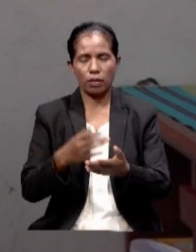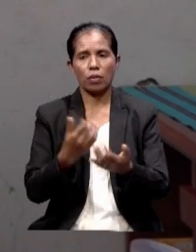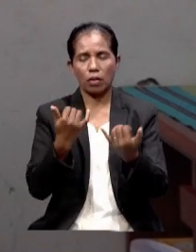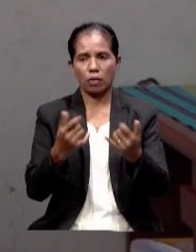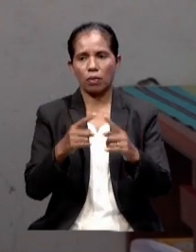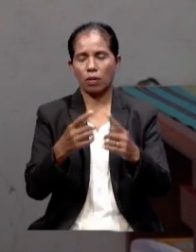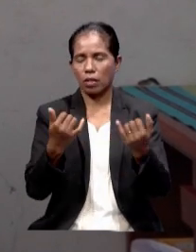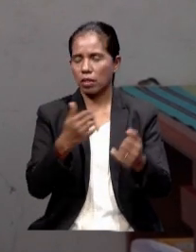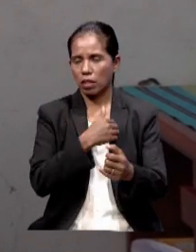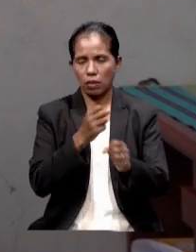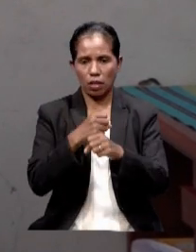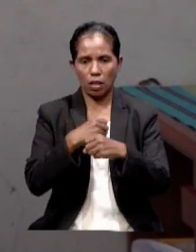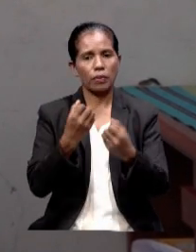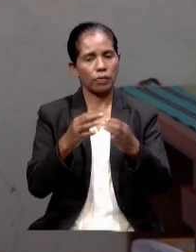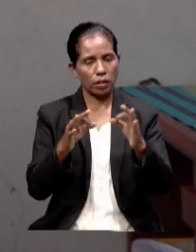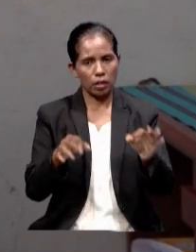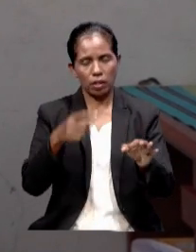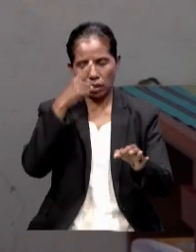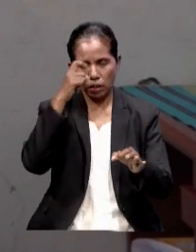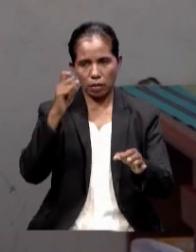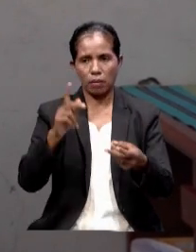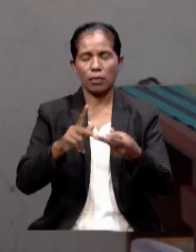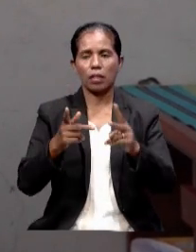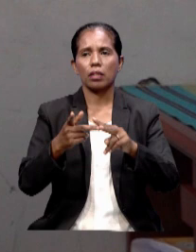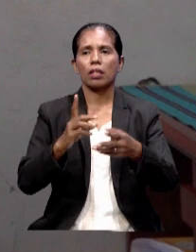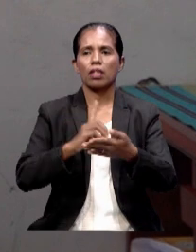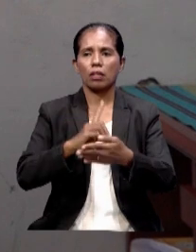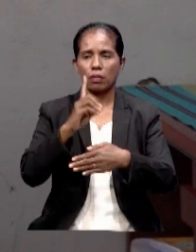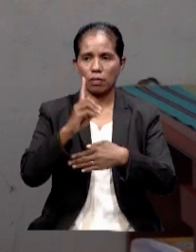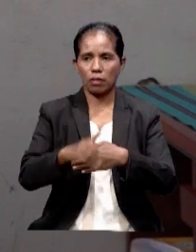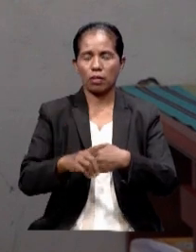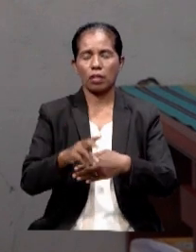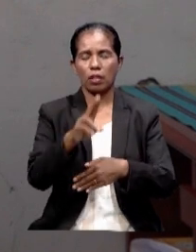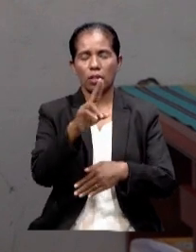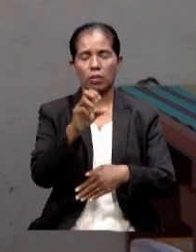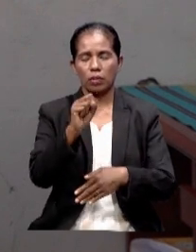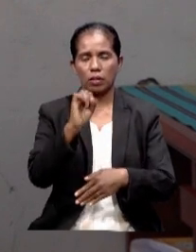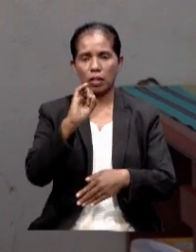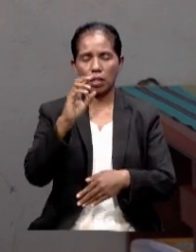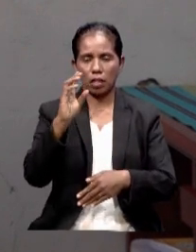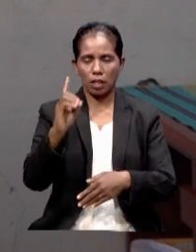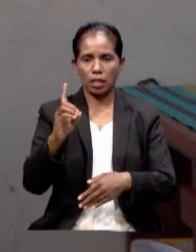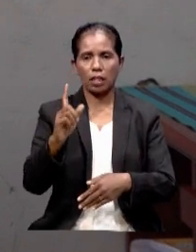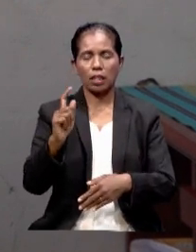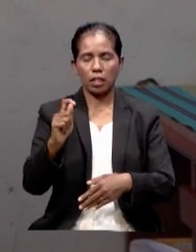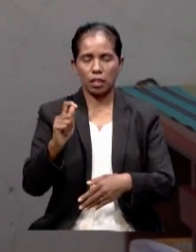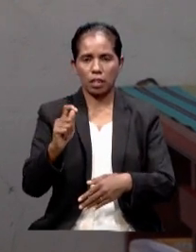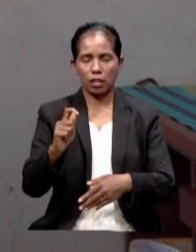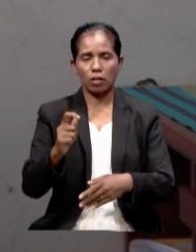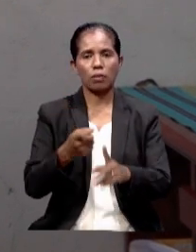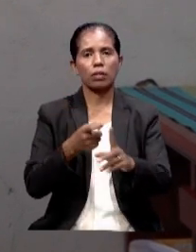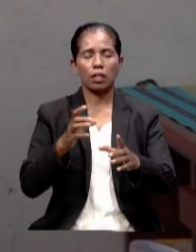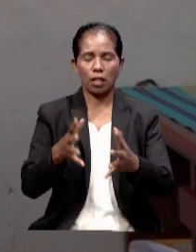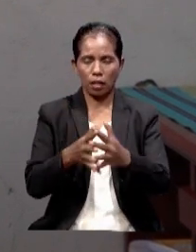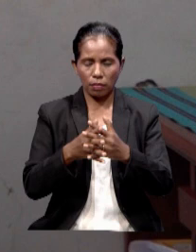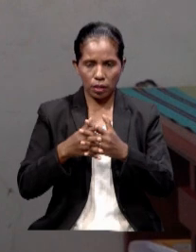se dá concluir tamba e tem parceiro de desenvolvimento nessa USAID, Rússia Americana Inia, Agência Americana Inia,